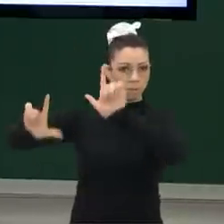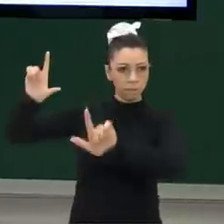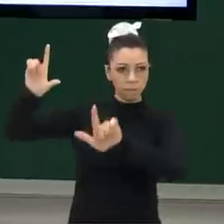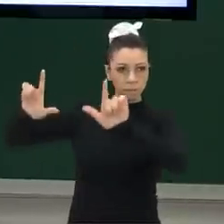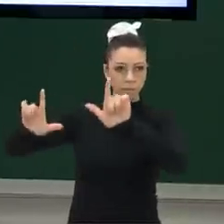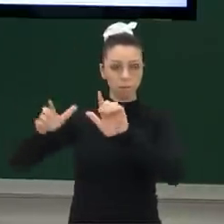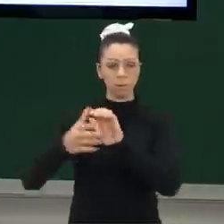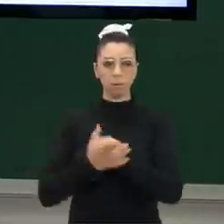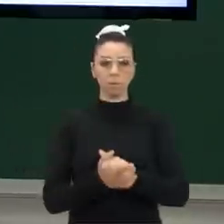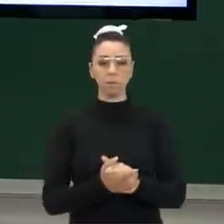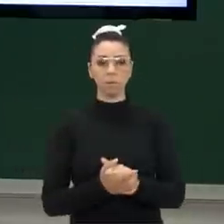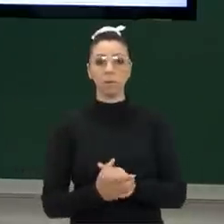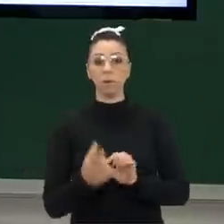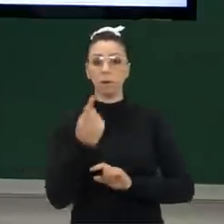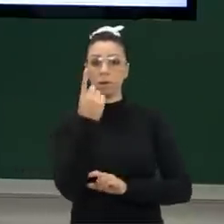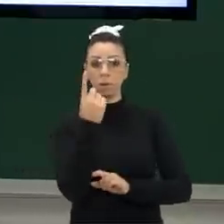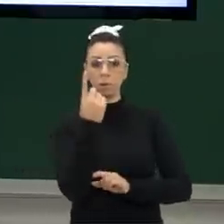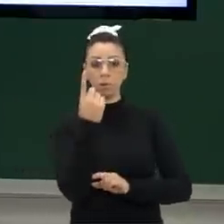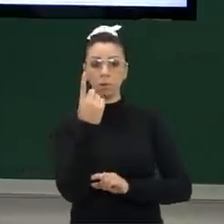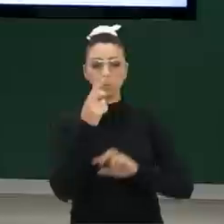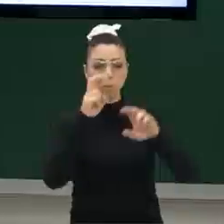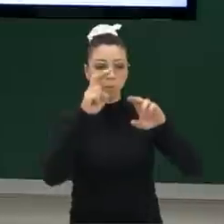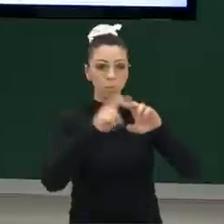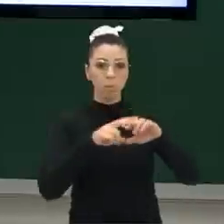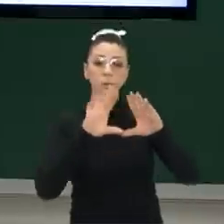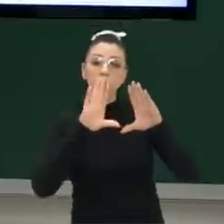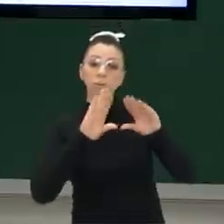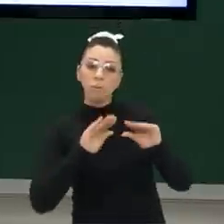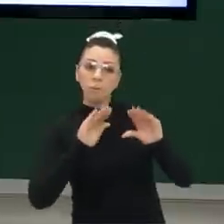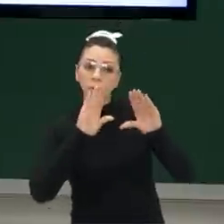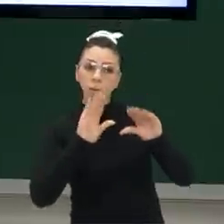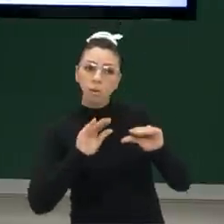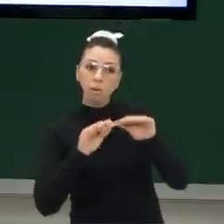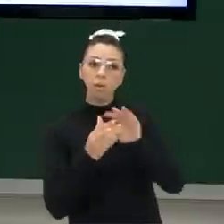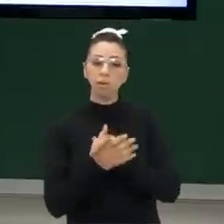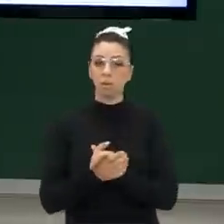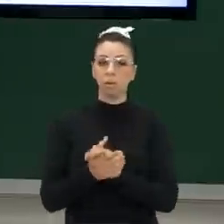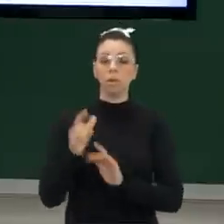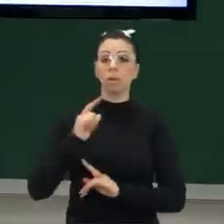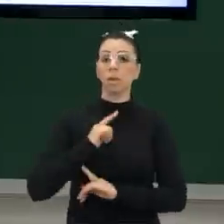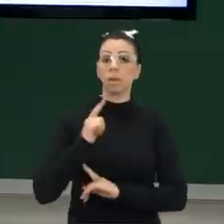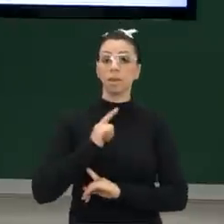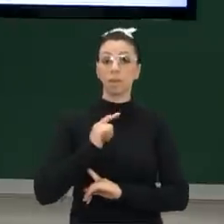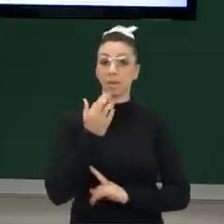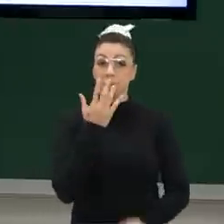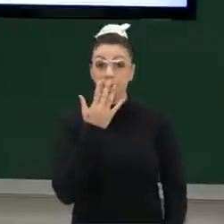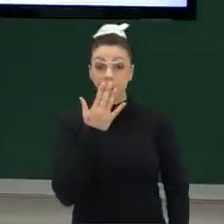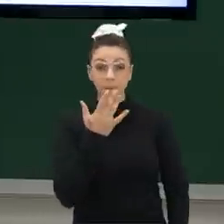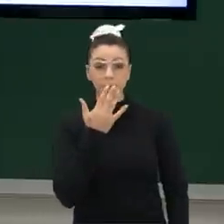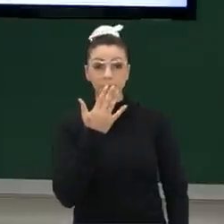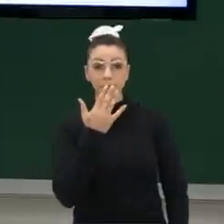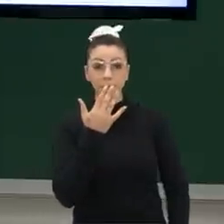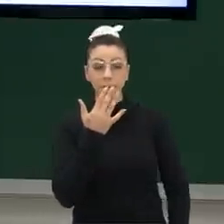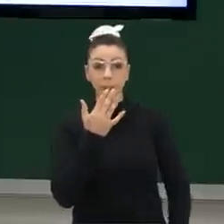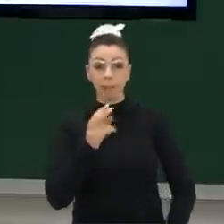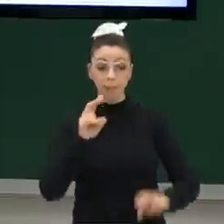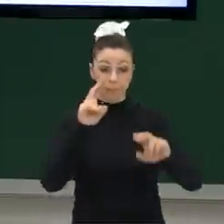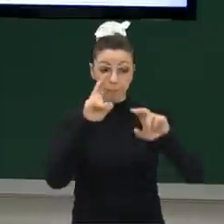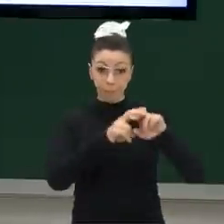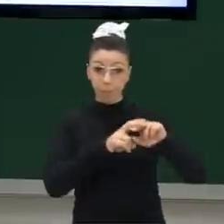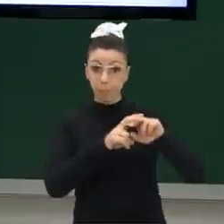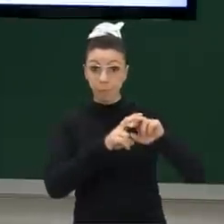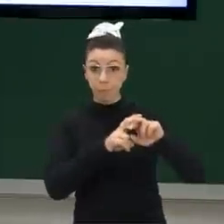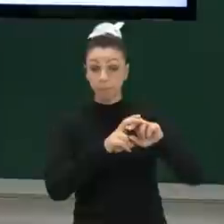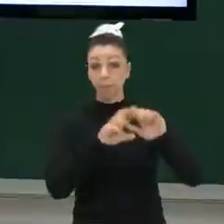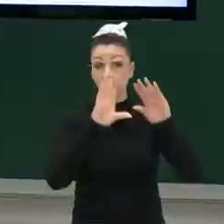a sofá, um sofá. Mas vejam, ele tem uma cor, né? A blue sofa, um sofá